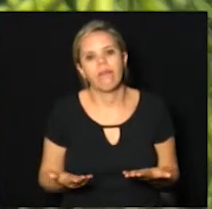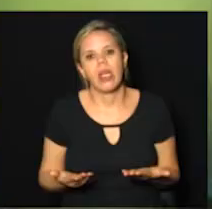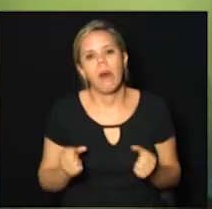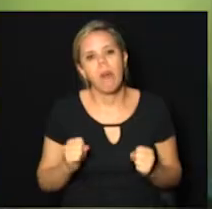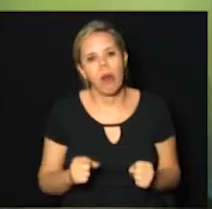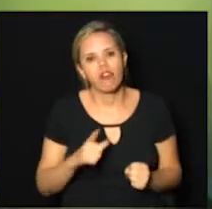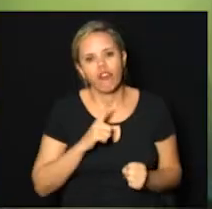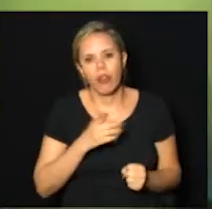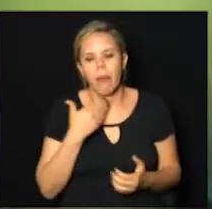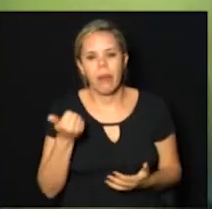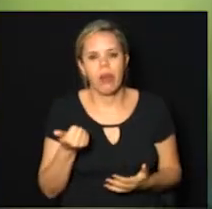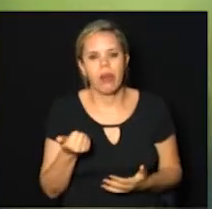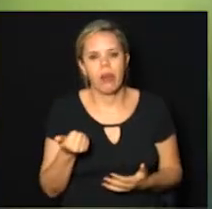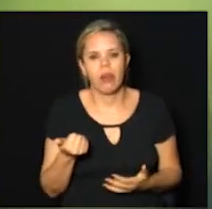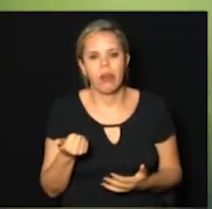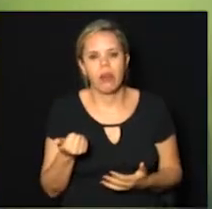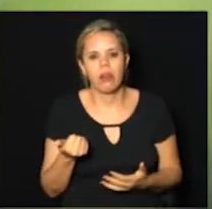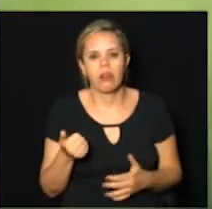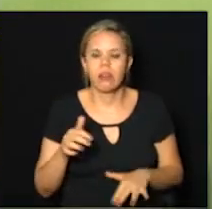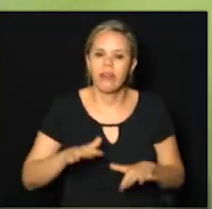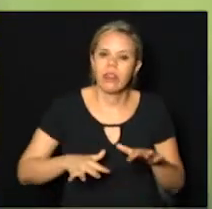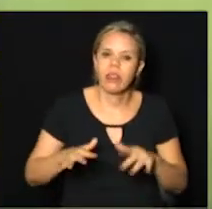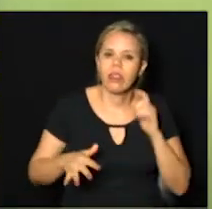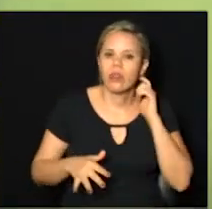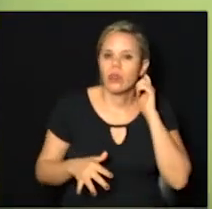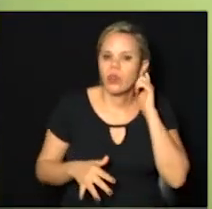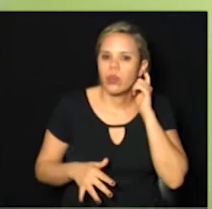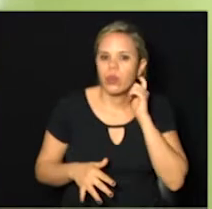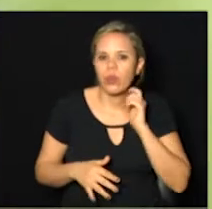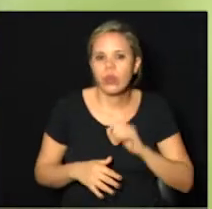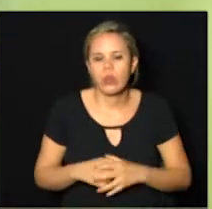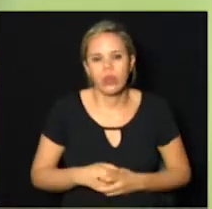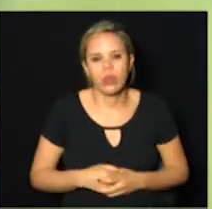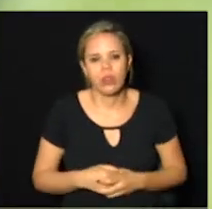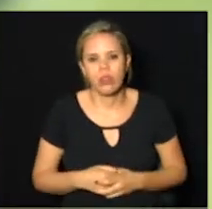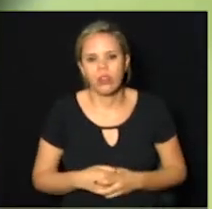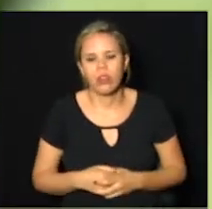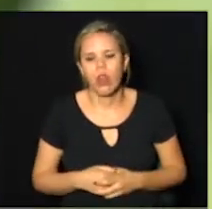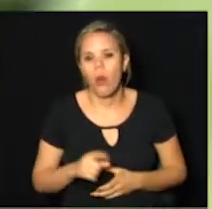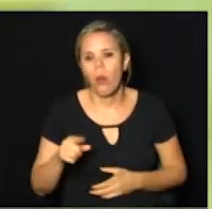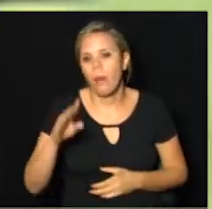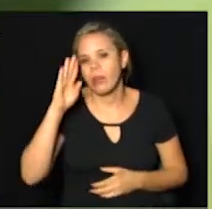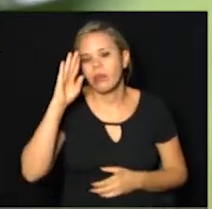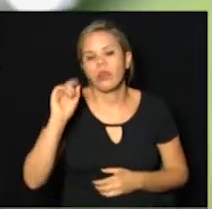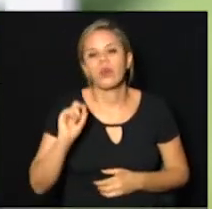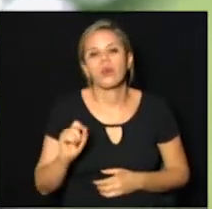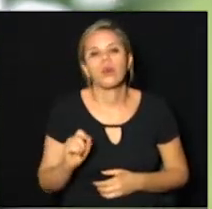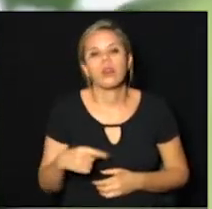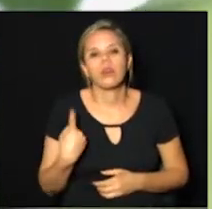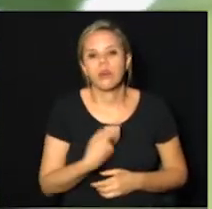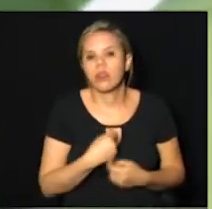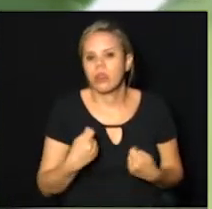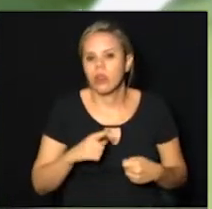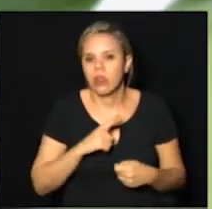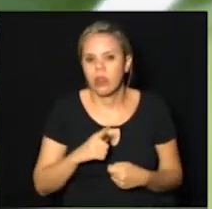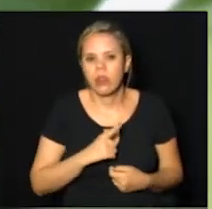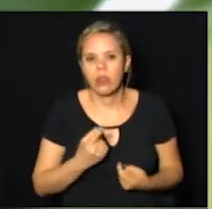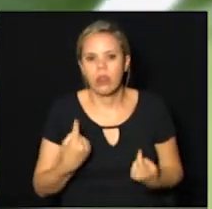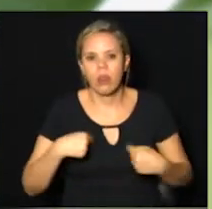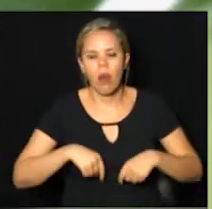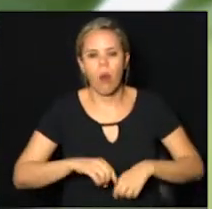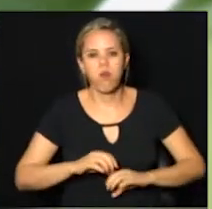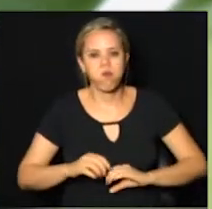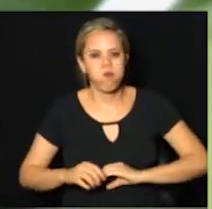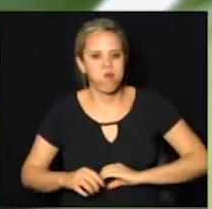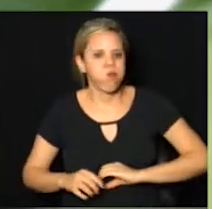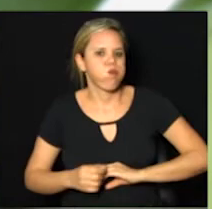pode ter alguma melhora. E talvez o grande a chave do negócio é que a gente precisa ter uma enzima no intestino